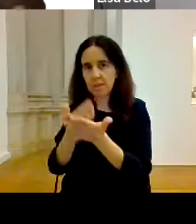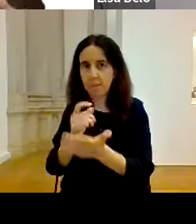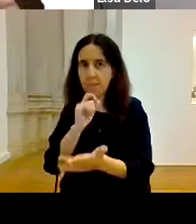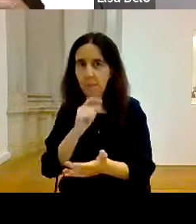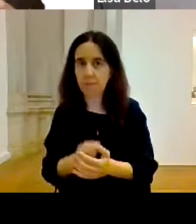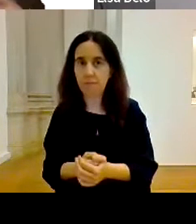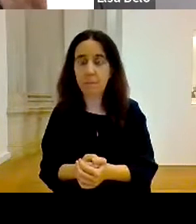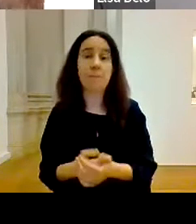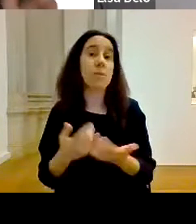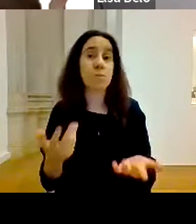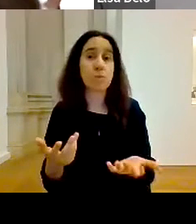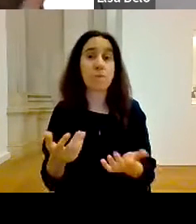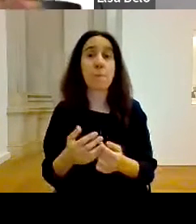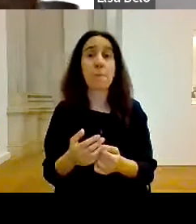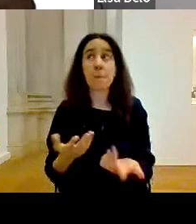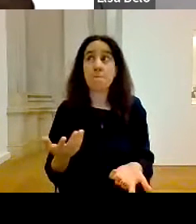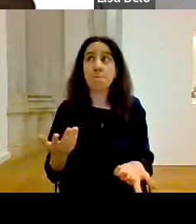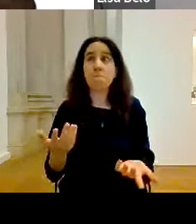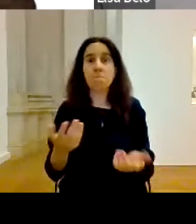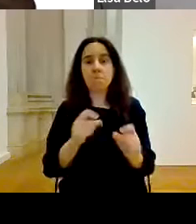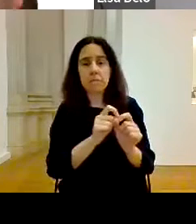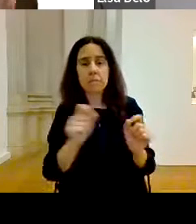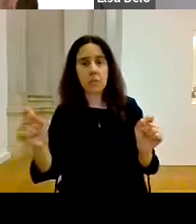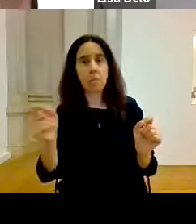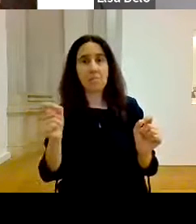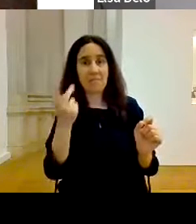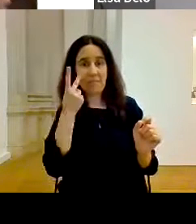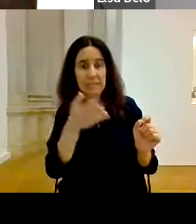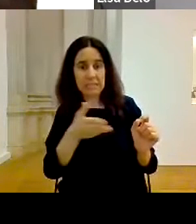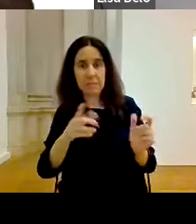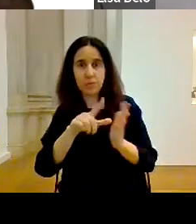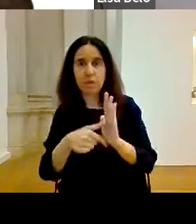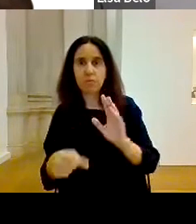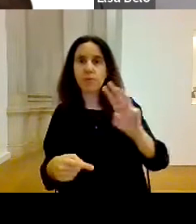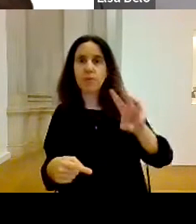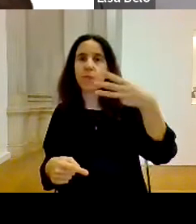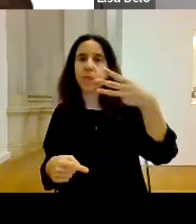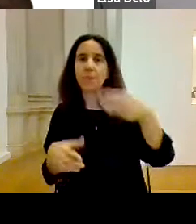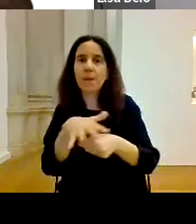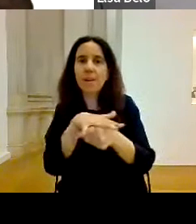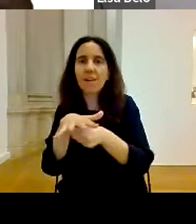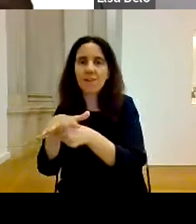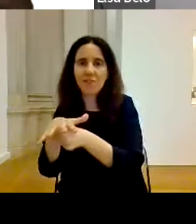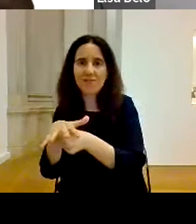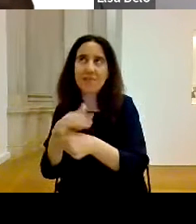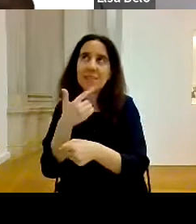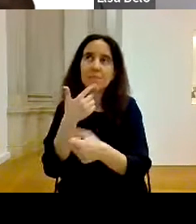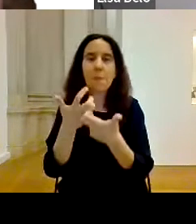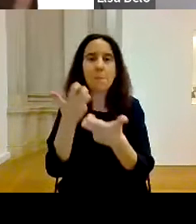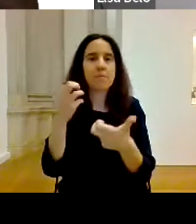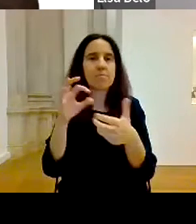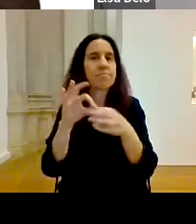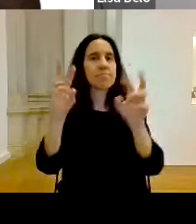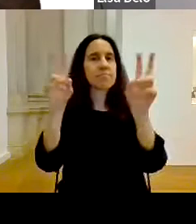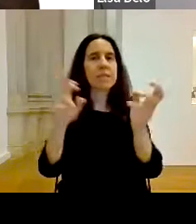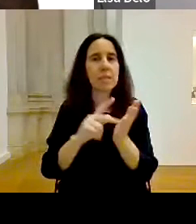portanto, vejam então que ao longo do ciclo de vida deste projeto temos 3 áreas, digamos, relevantes em termos tecnológicos. O